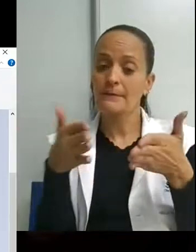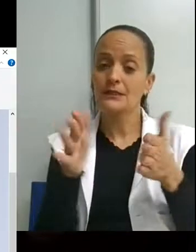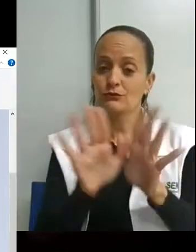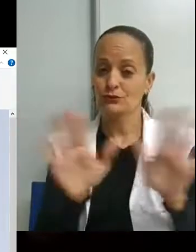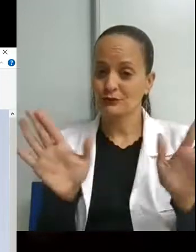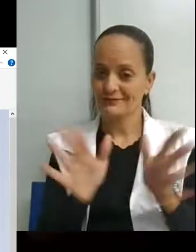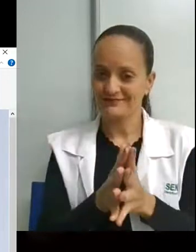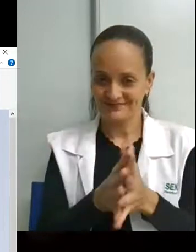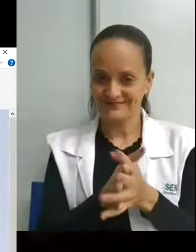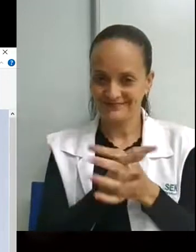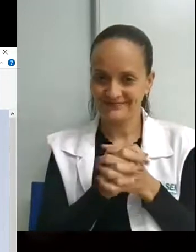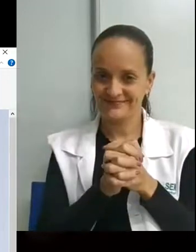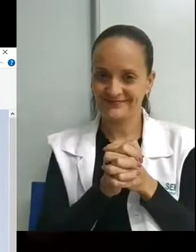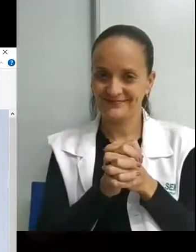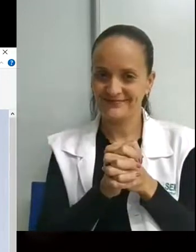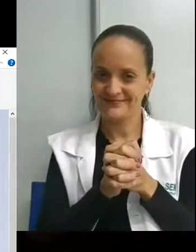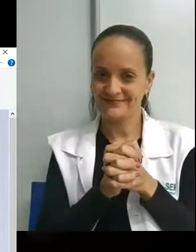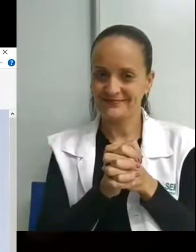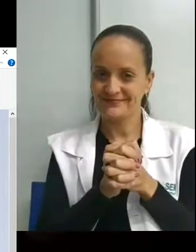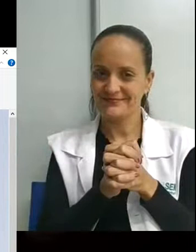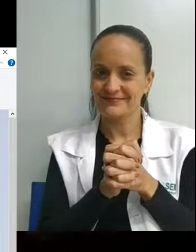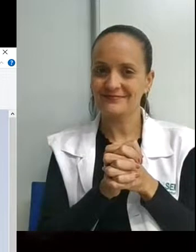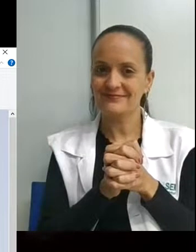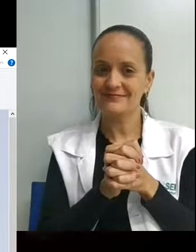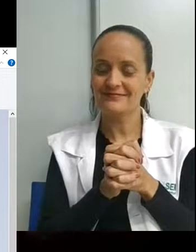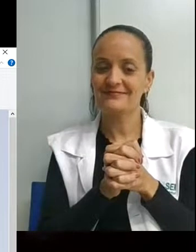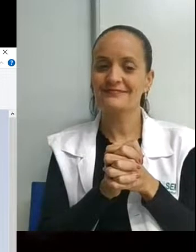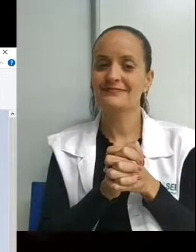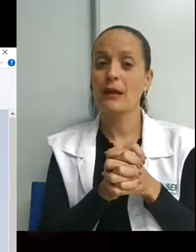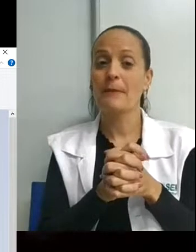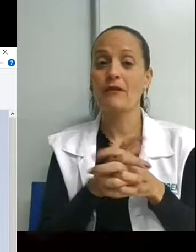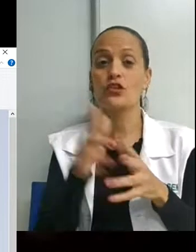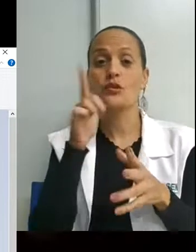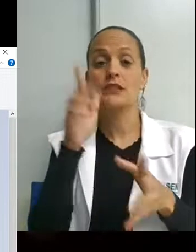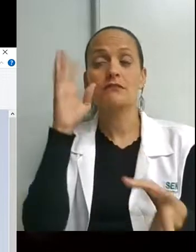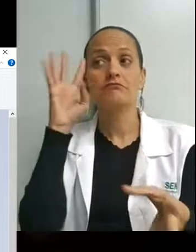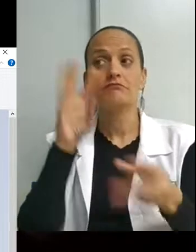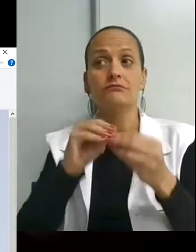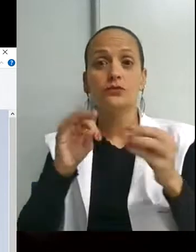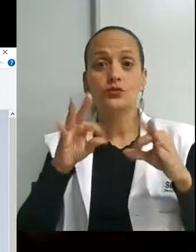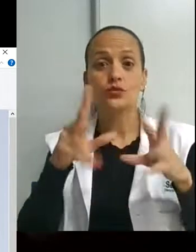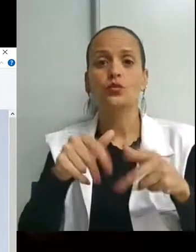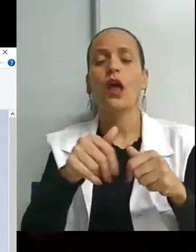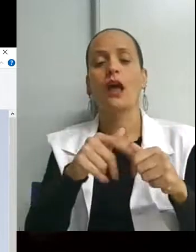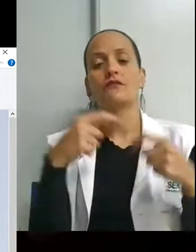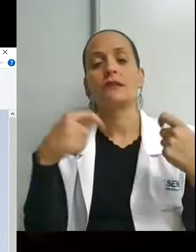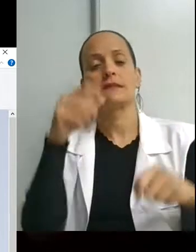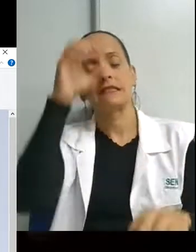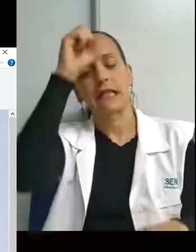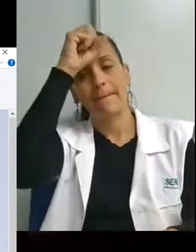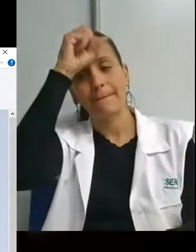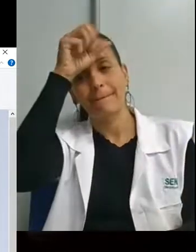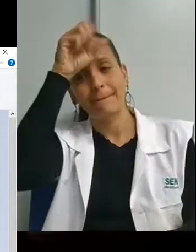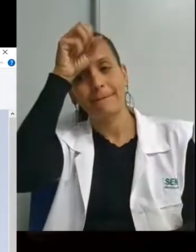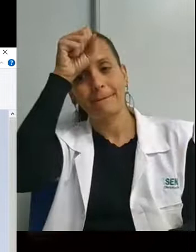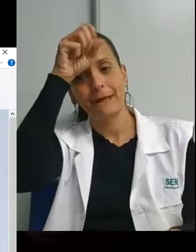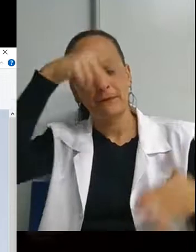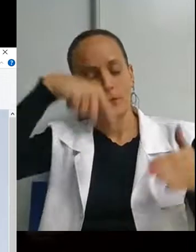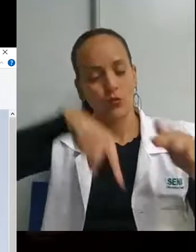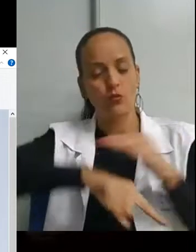né? Agora, entender como que eu cheguei aqui, aí tem que pegar e ir pausando aqui a aula, a gravação da aula, para vocês irem